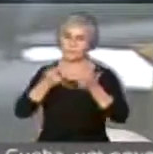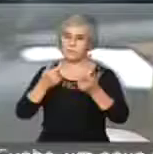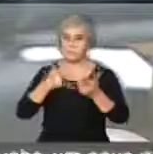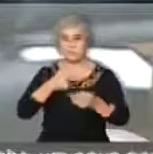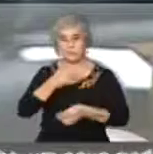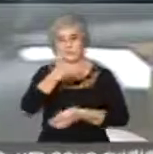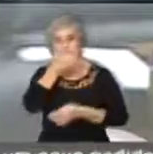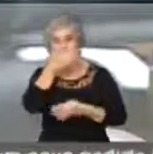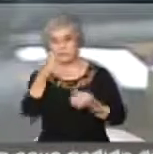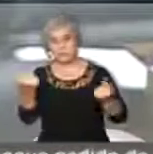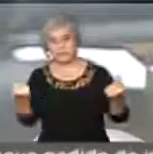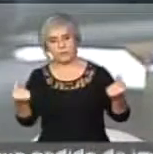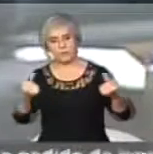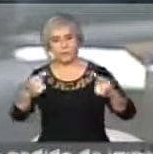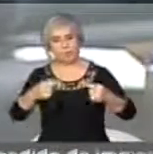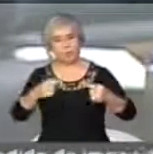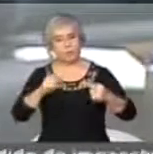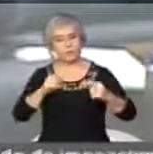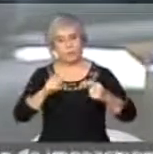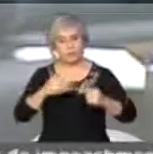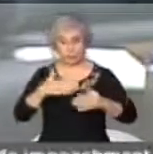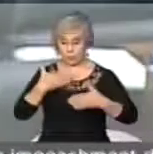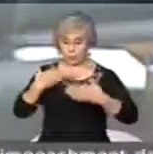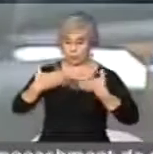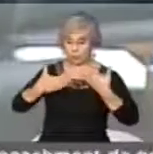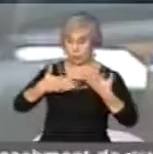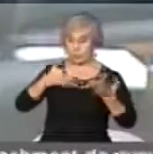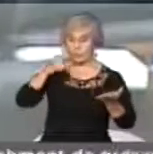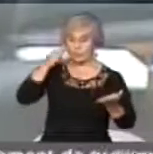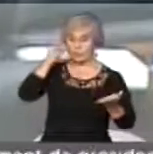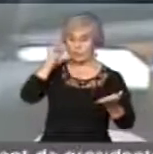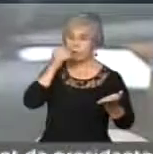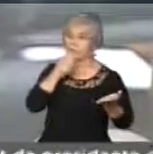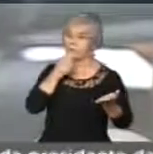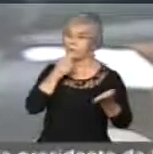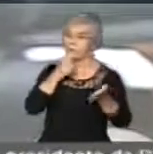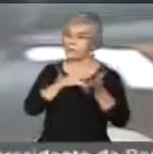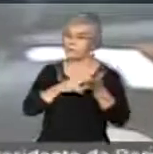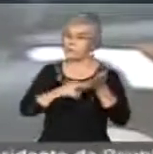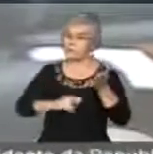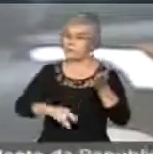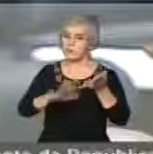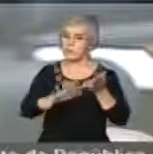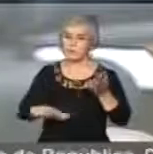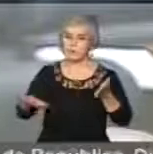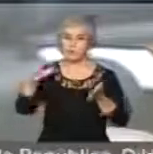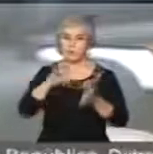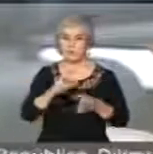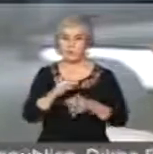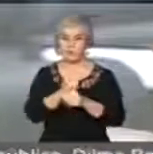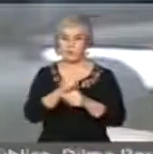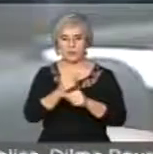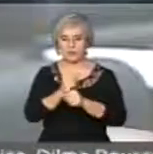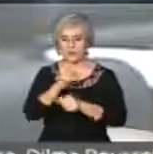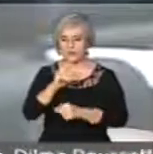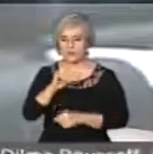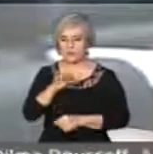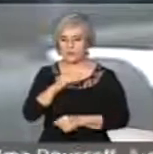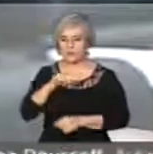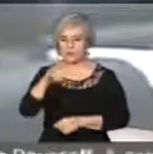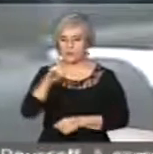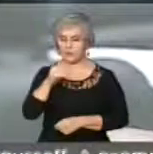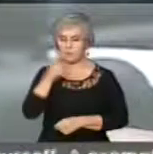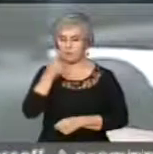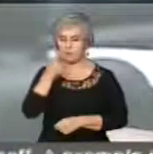contrário à surpresa que tive ontem do relator-geral do orçamento, o deputado Ricardo Barros, que se